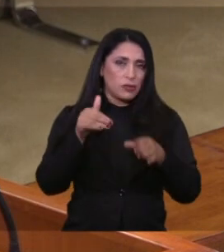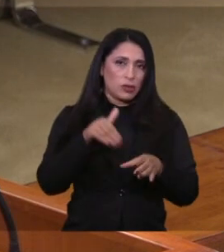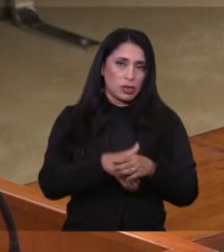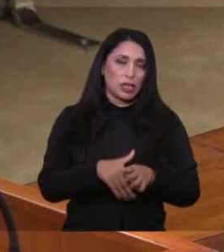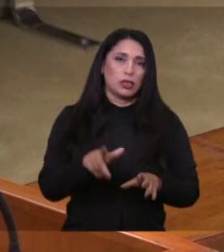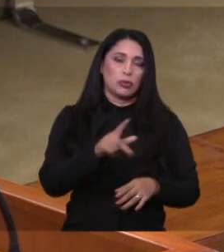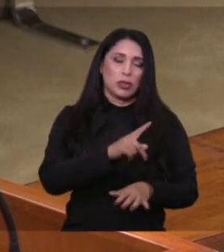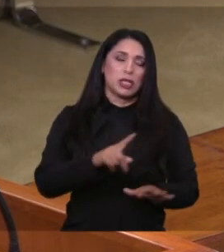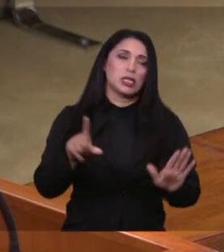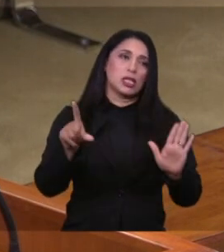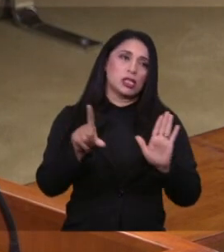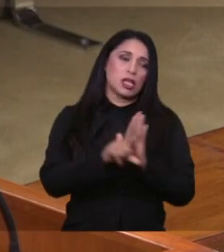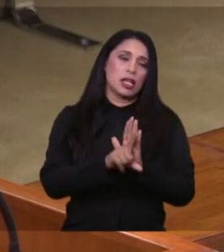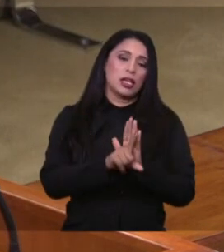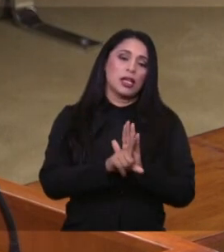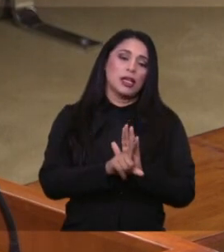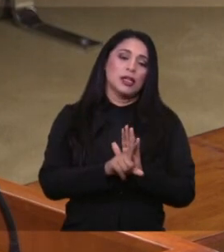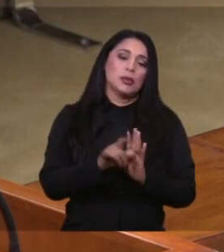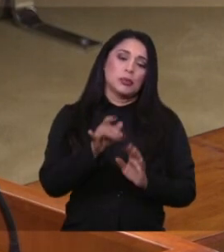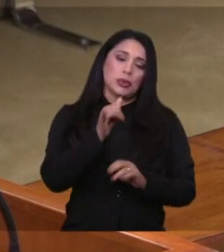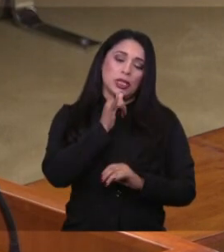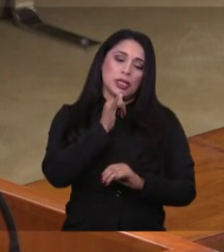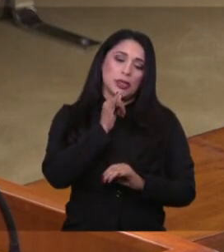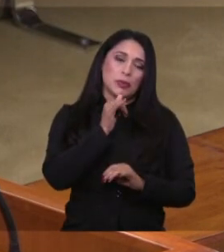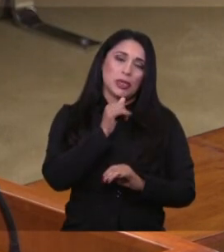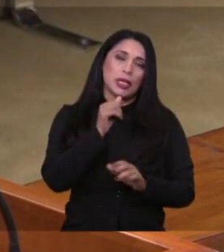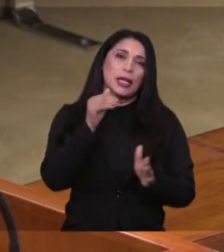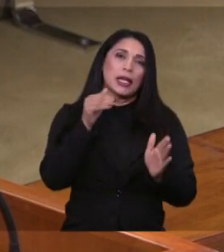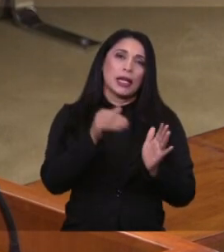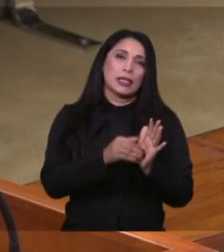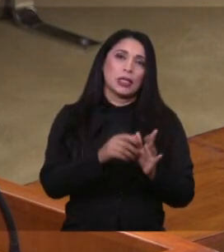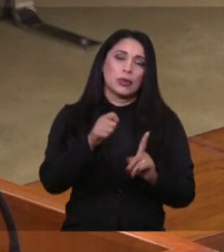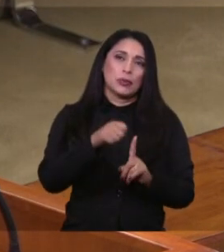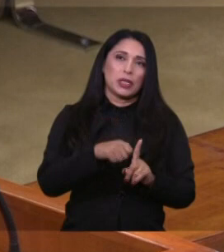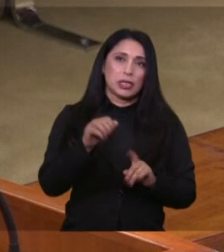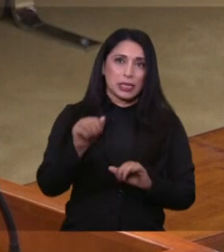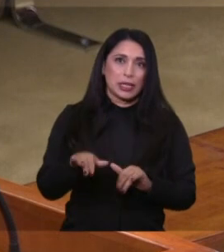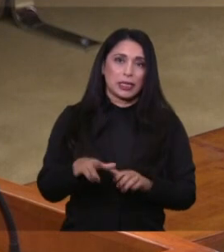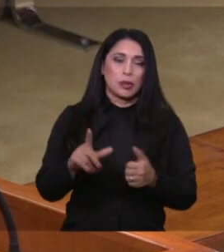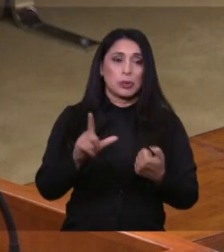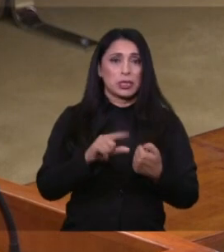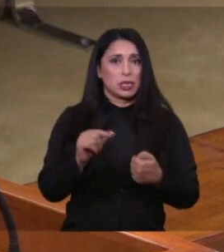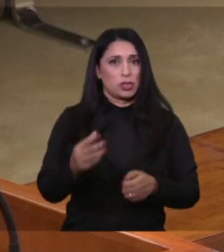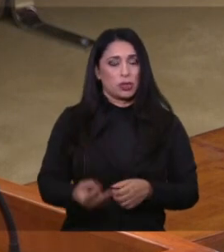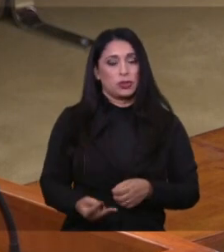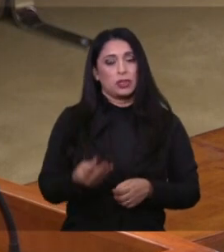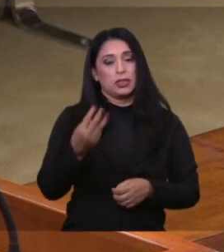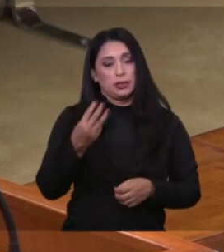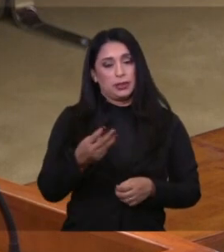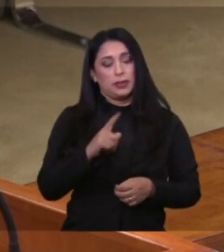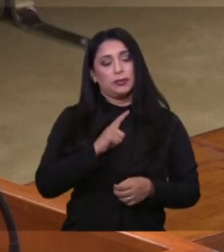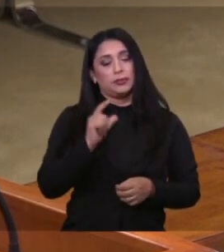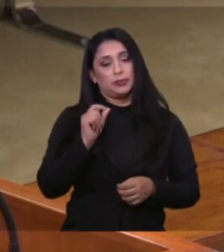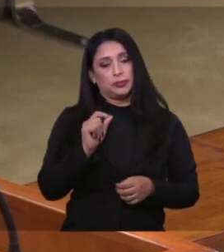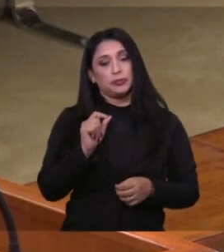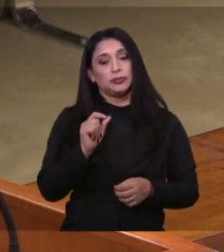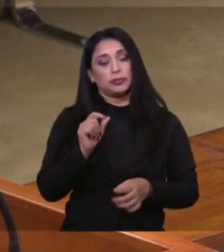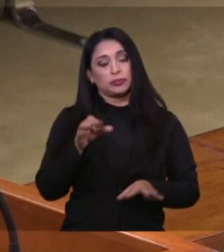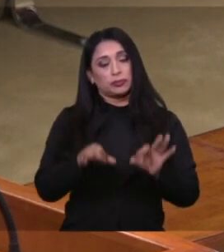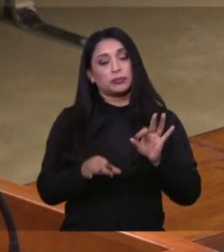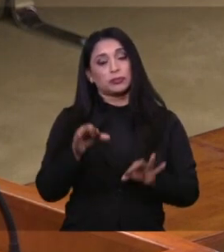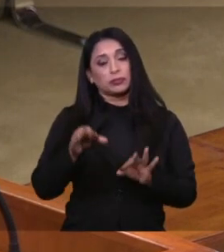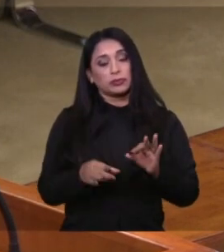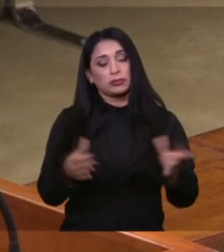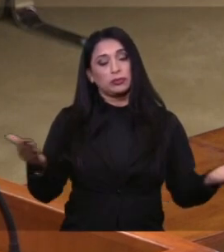e publicado a lei, por exemplo, ministra Carmen Lúcia, até setembro, esse artigo 3º, que está sendo questionado aqui, determinaria